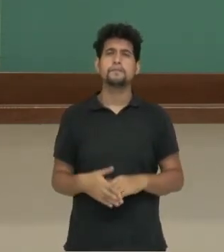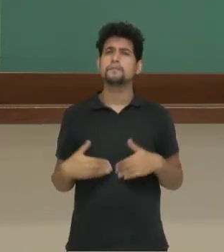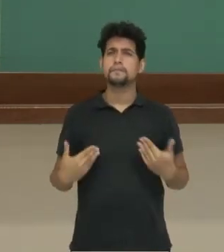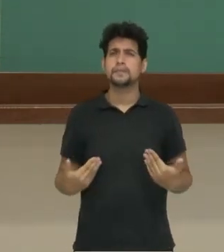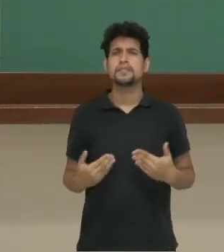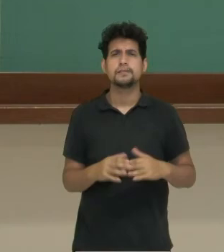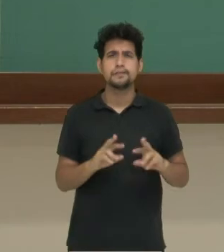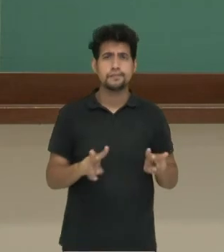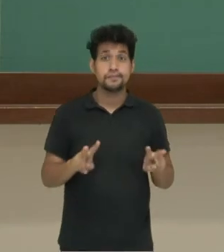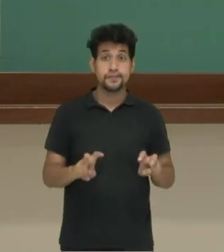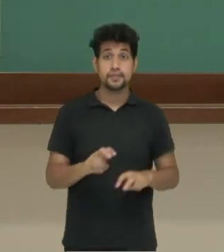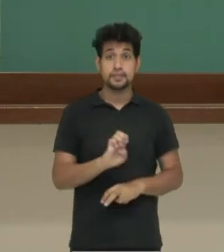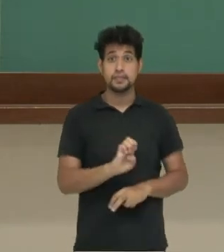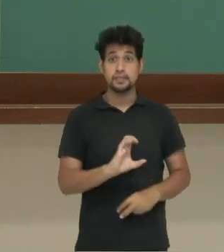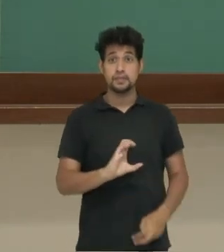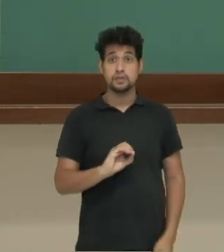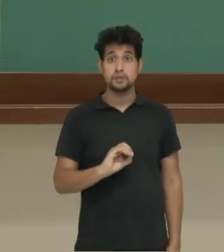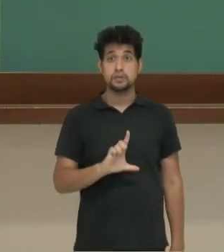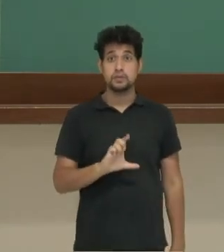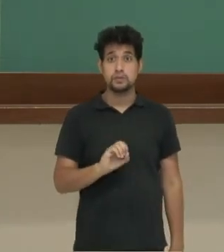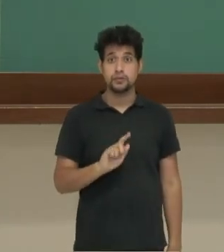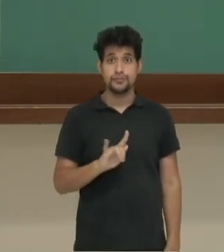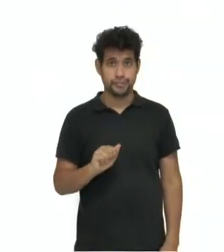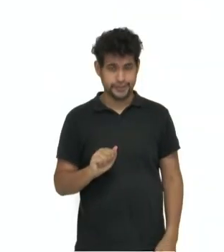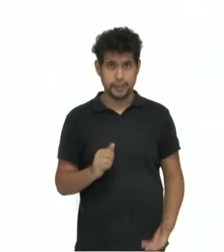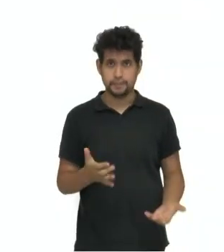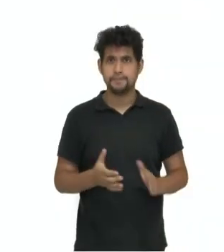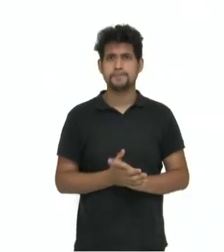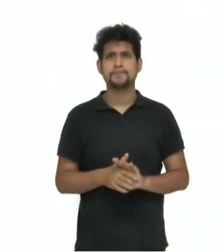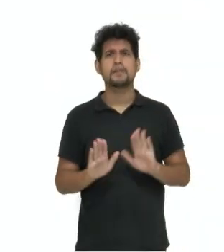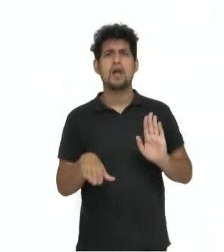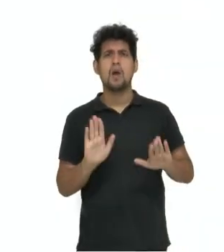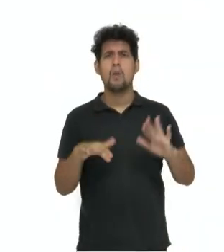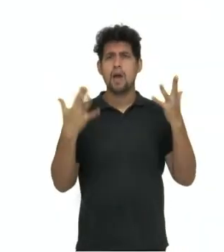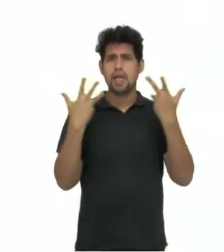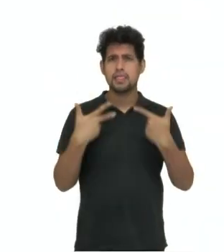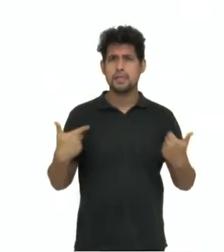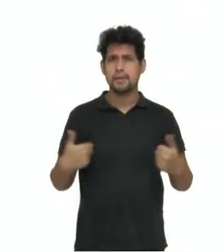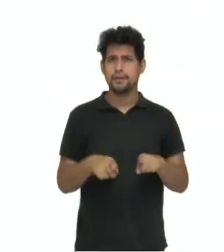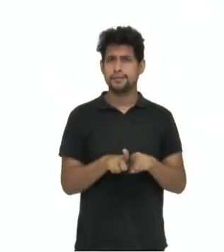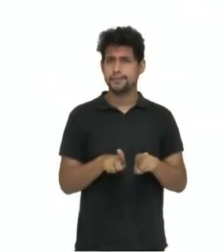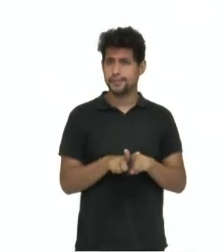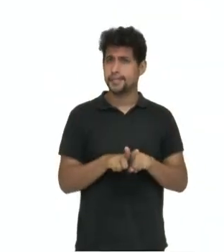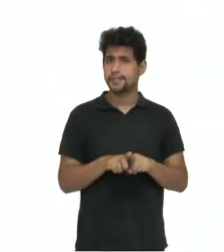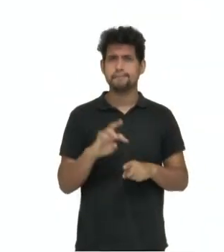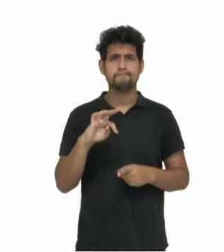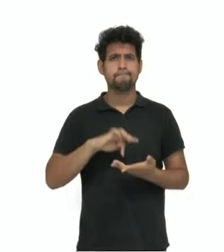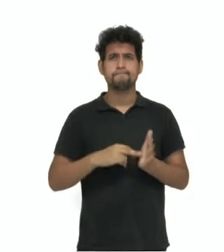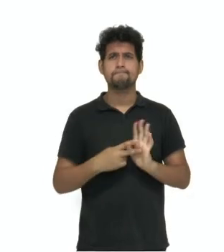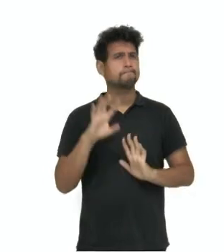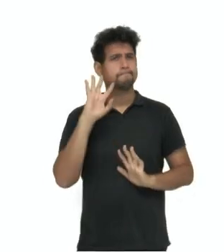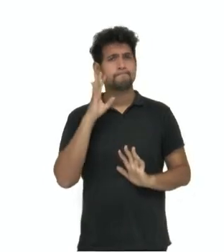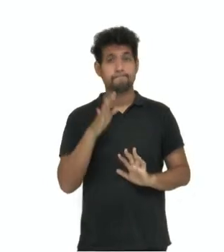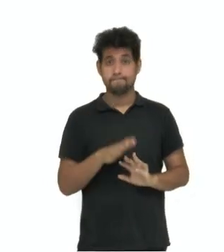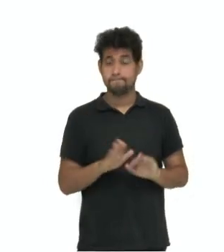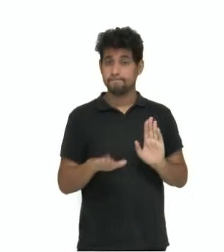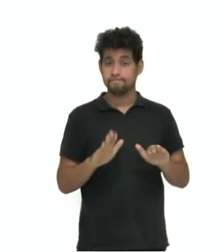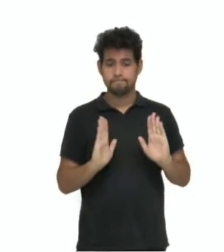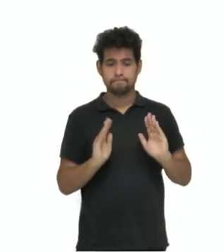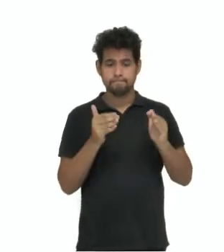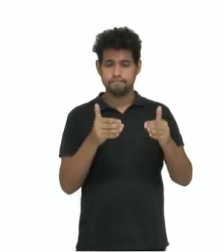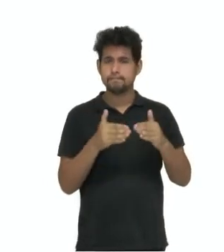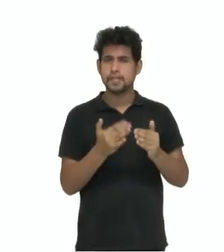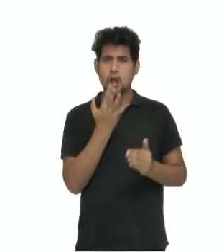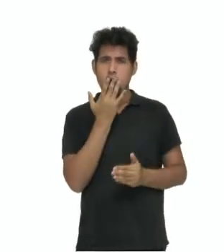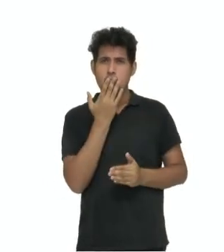Com relação à ecologia, né? Algumas espécies de anfíbios, eles vão apresentar uma